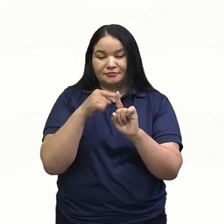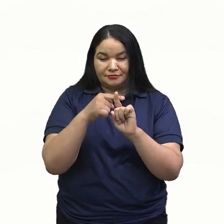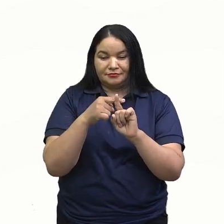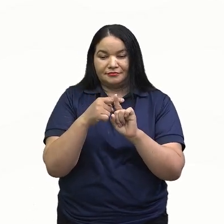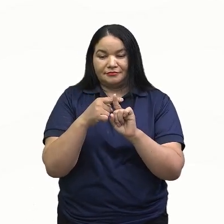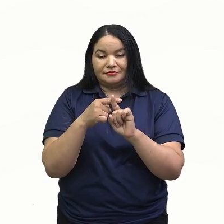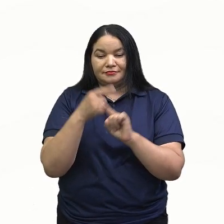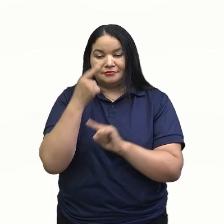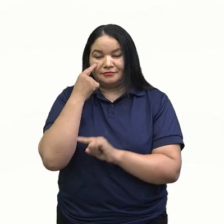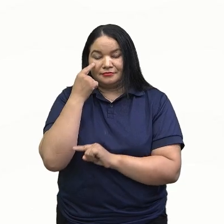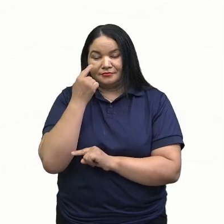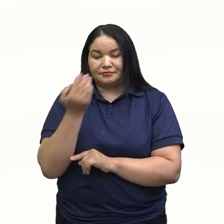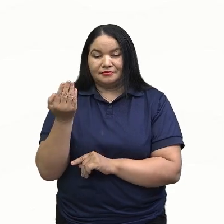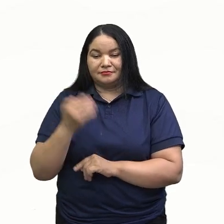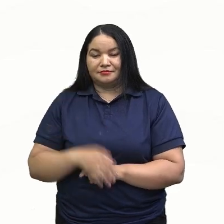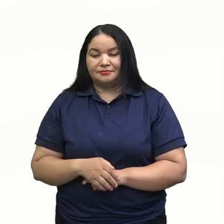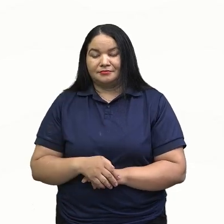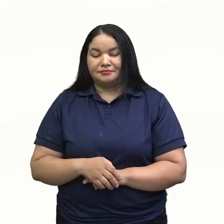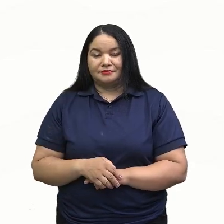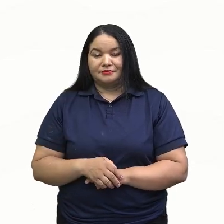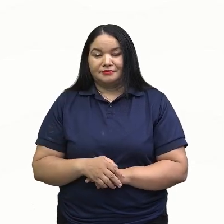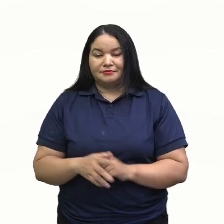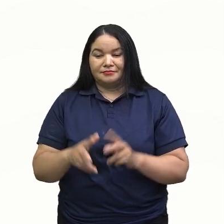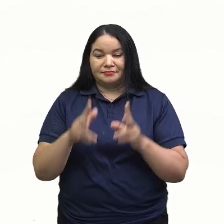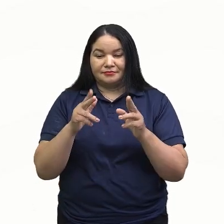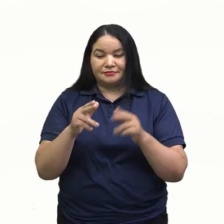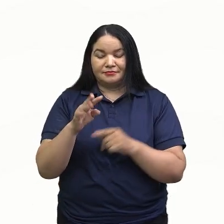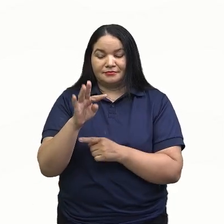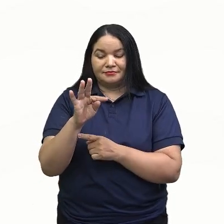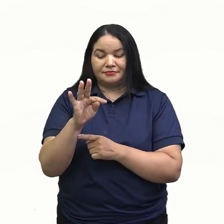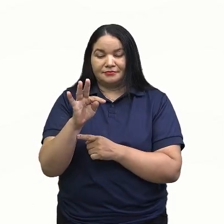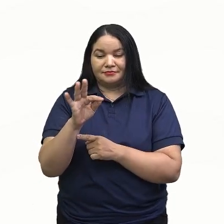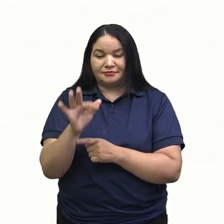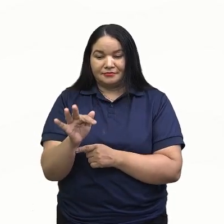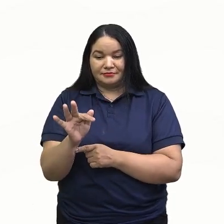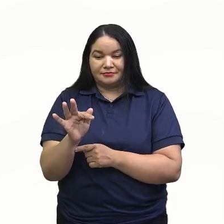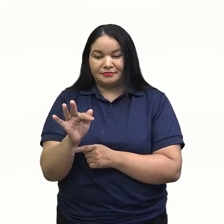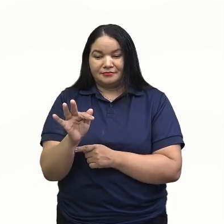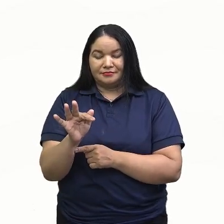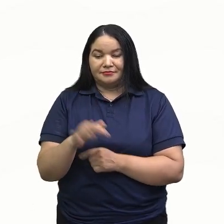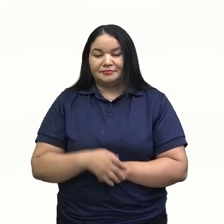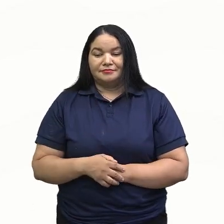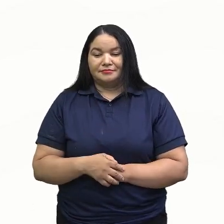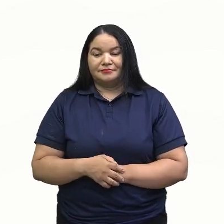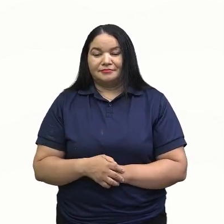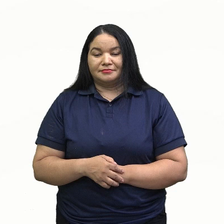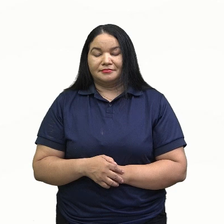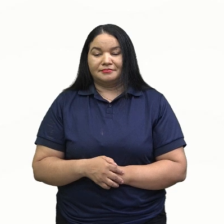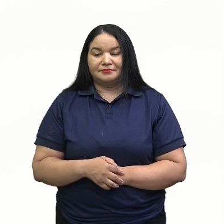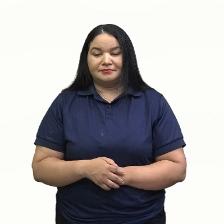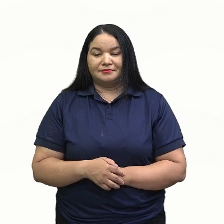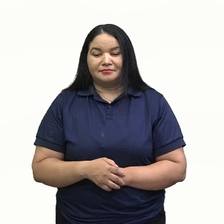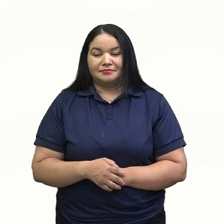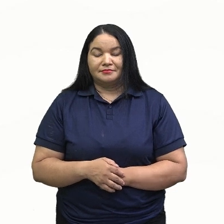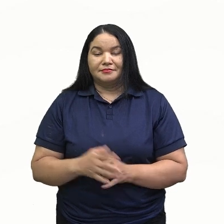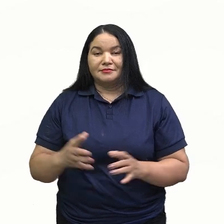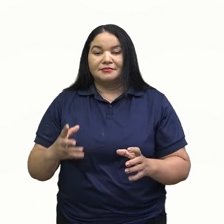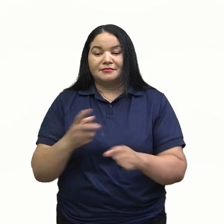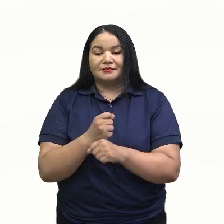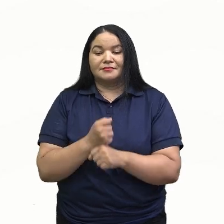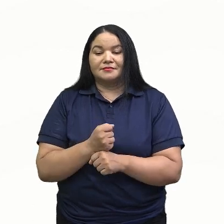que é o que temos aqui, que é igual a TF. Muito bem. Logo,